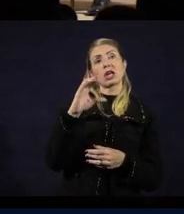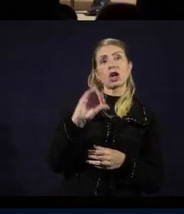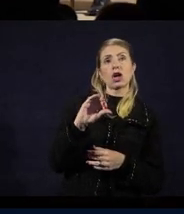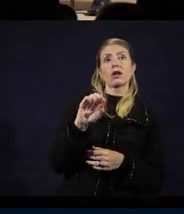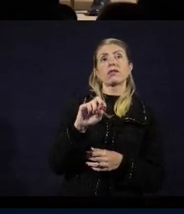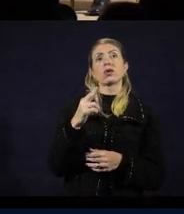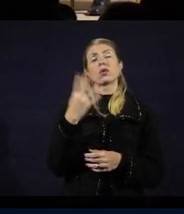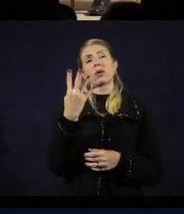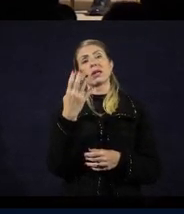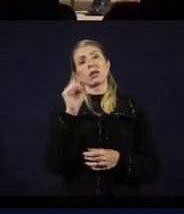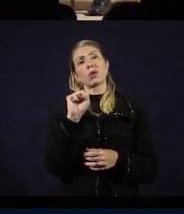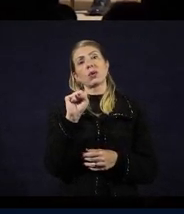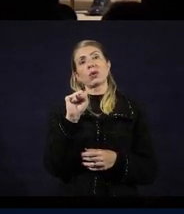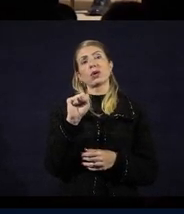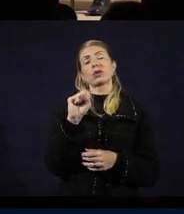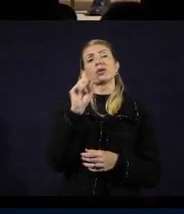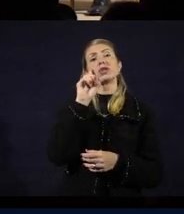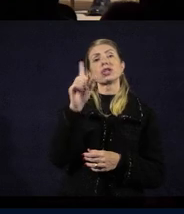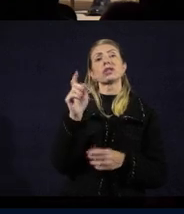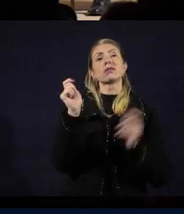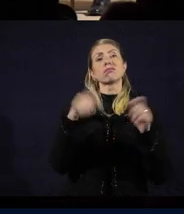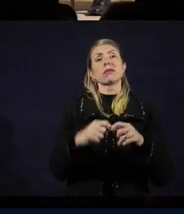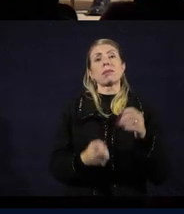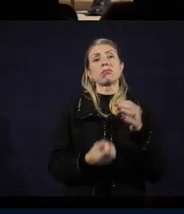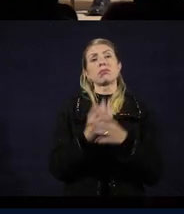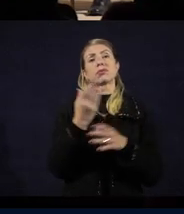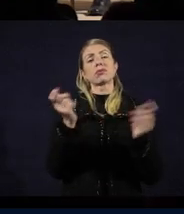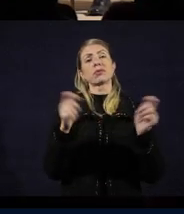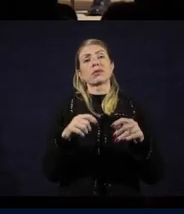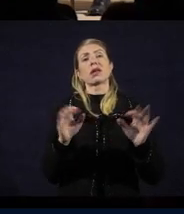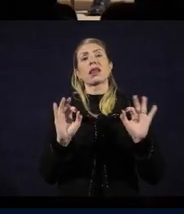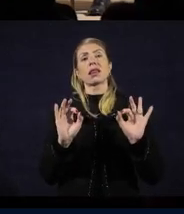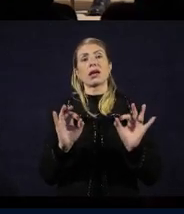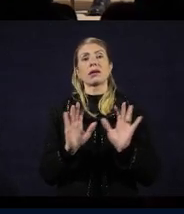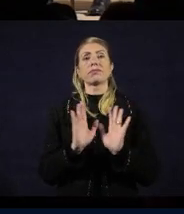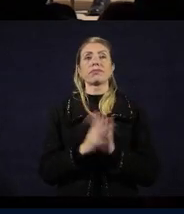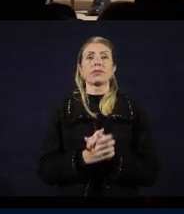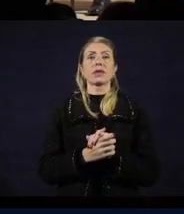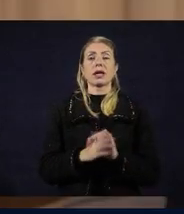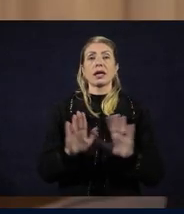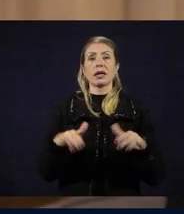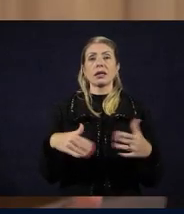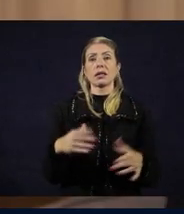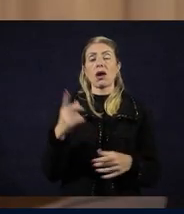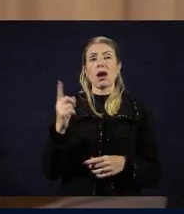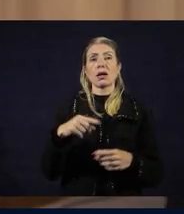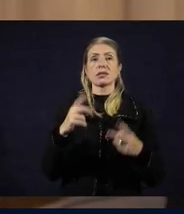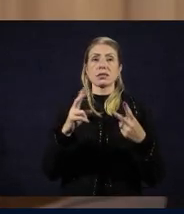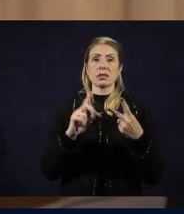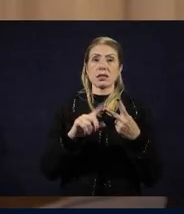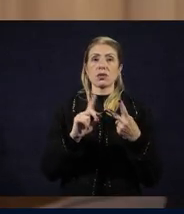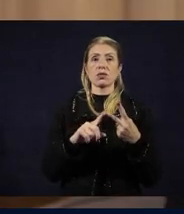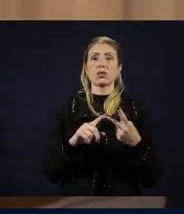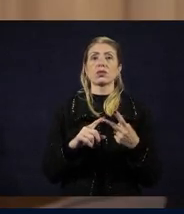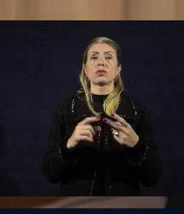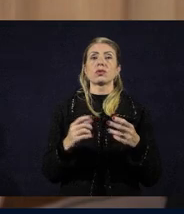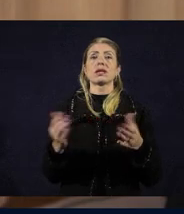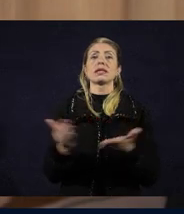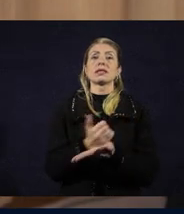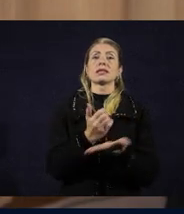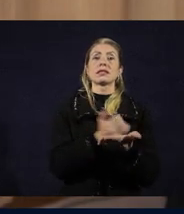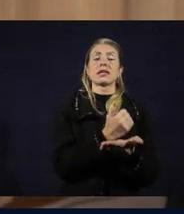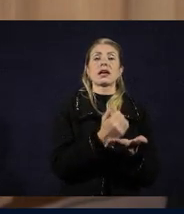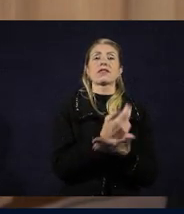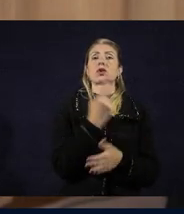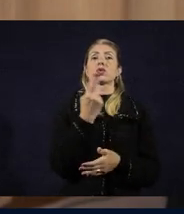48 dias ou seja além de tudo além de ter a segunda Safra e algo que ninguém vai tirar essa condição do